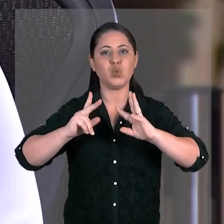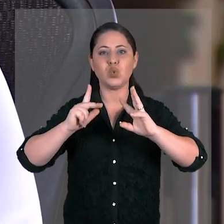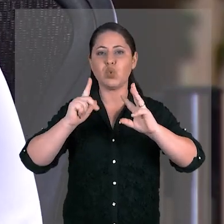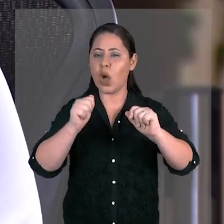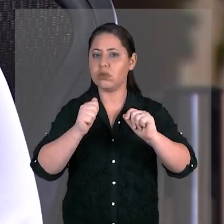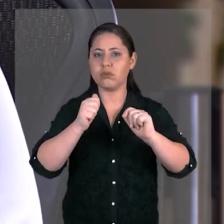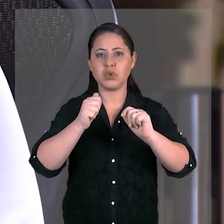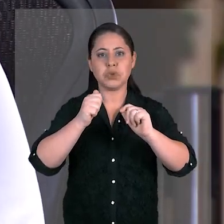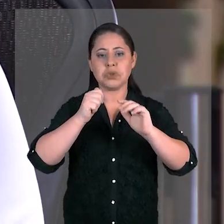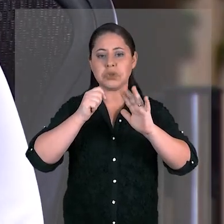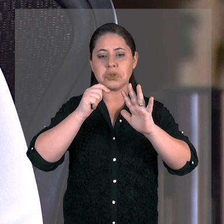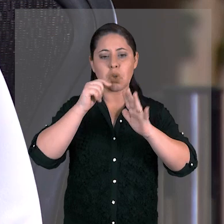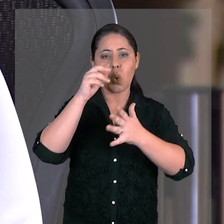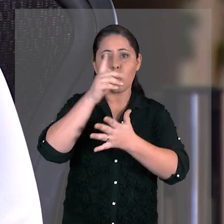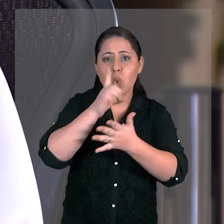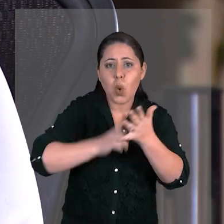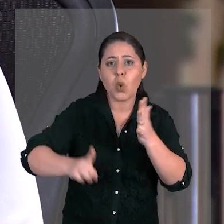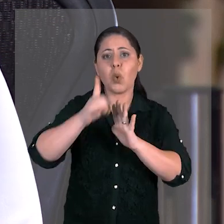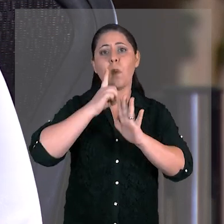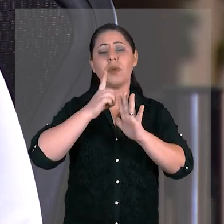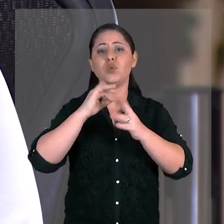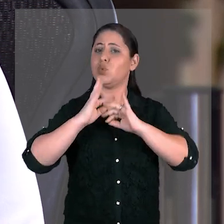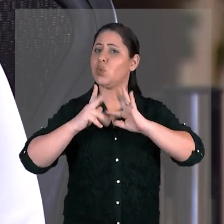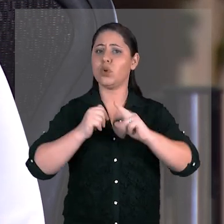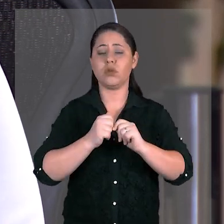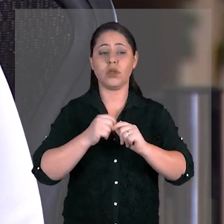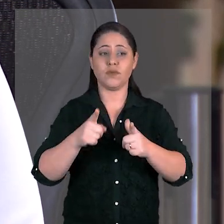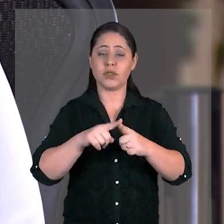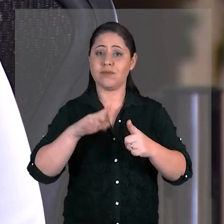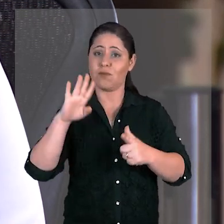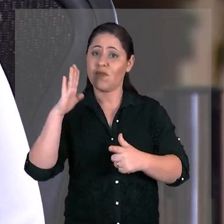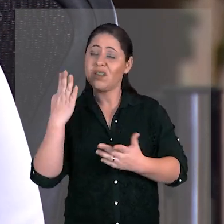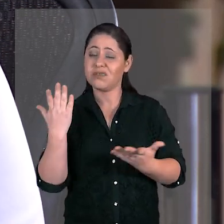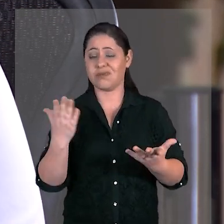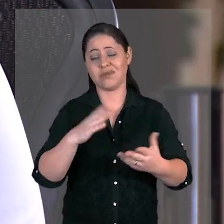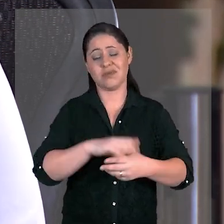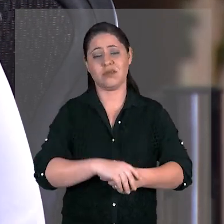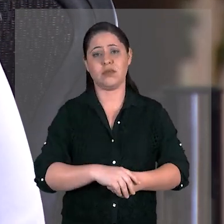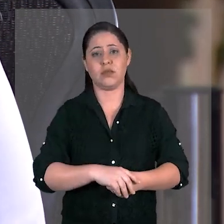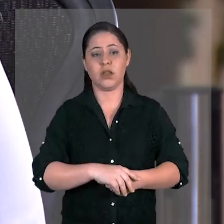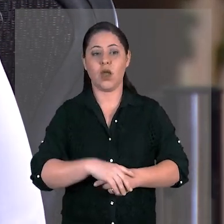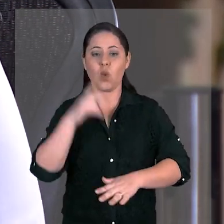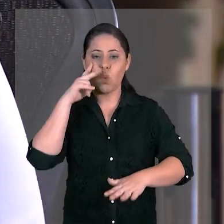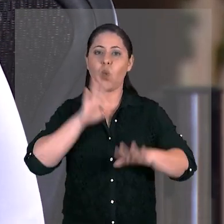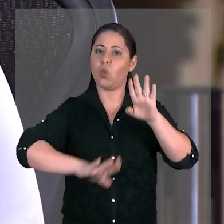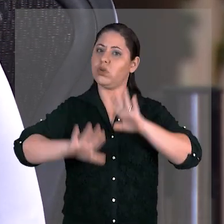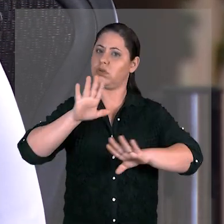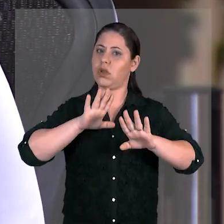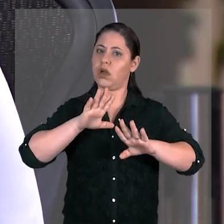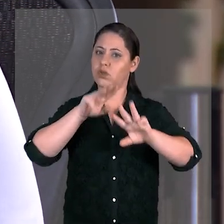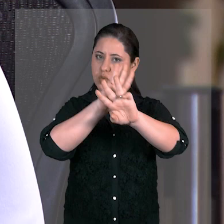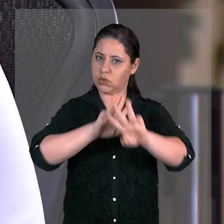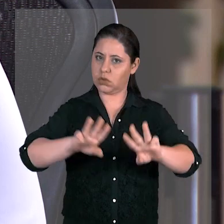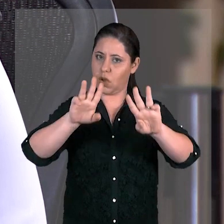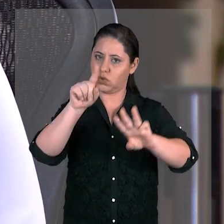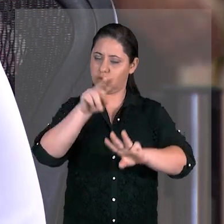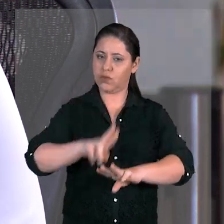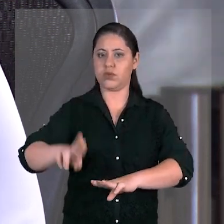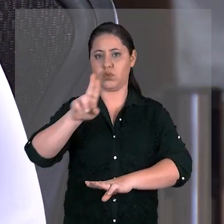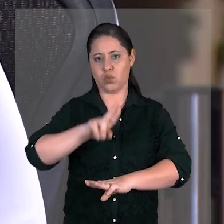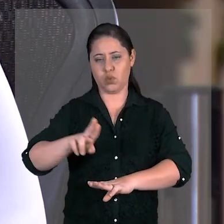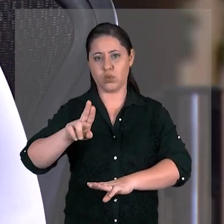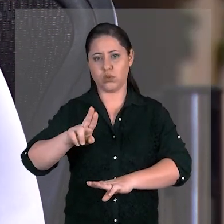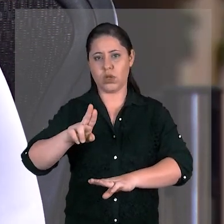está fornecendo ali porque você está sendo enganado. Então, tomar cuidado com os sites que você navega, com